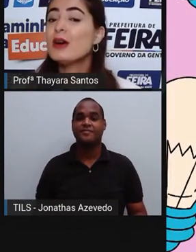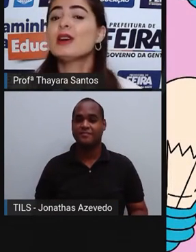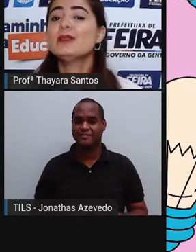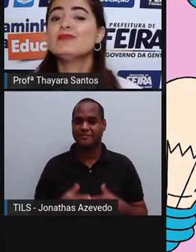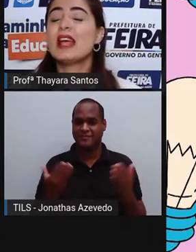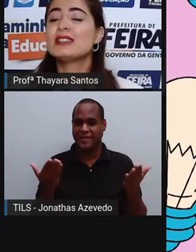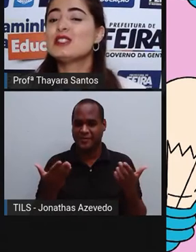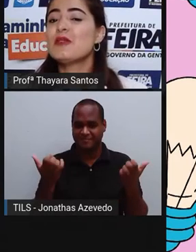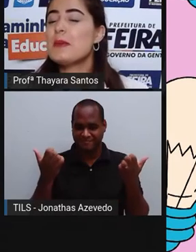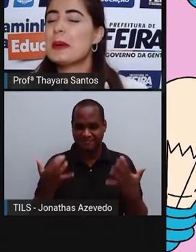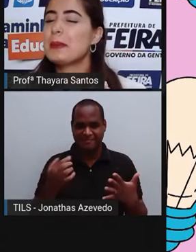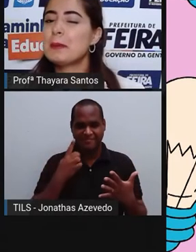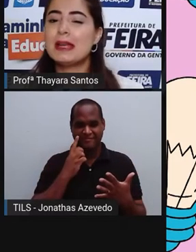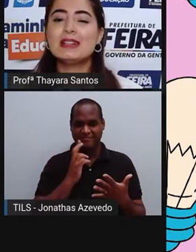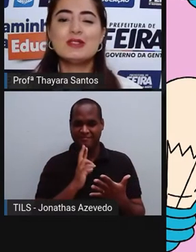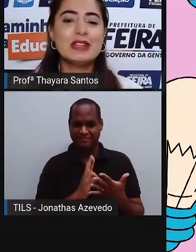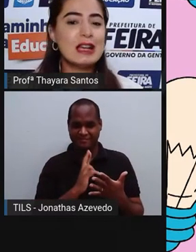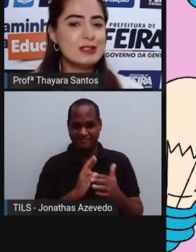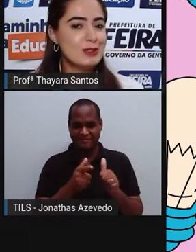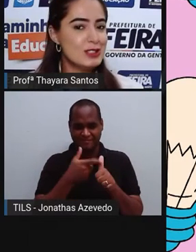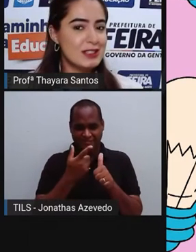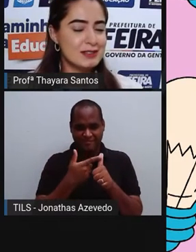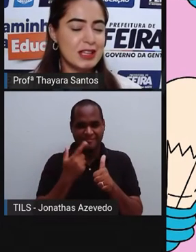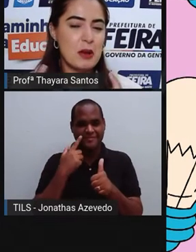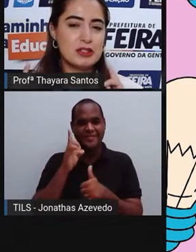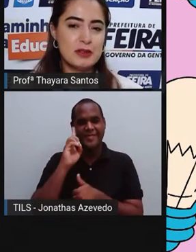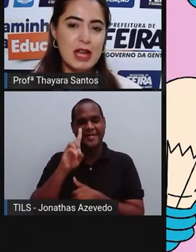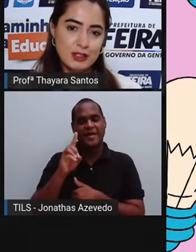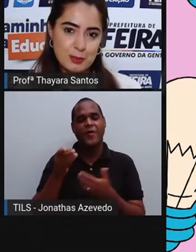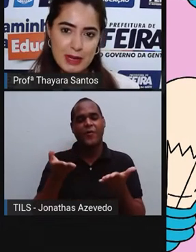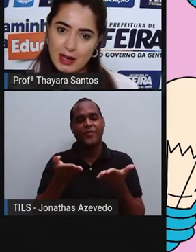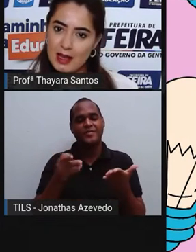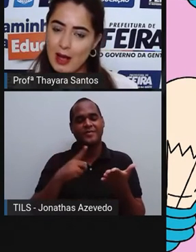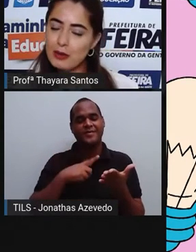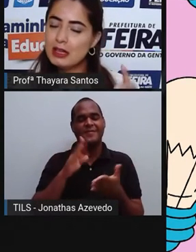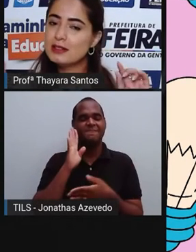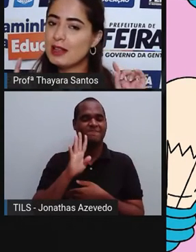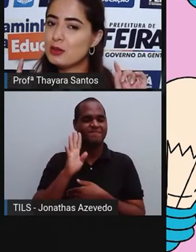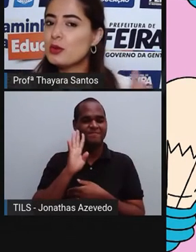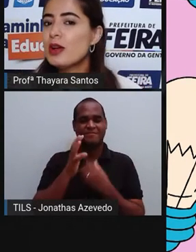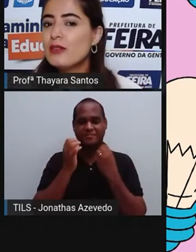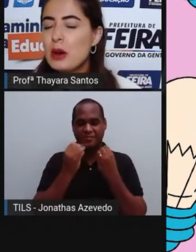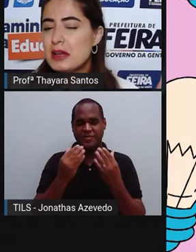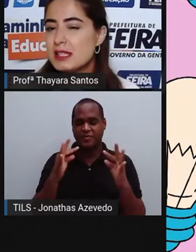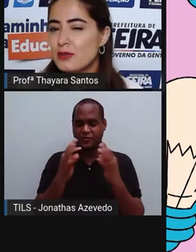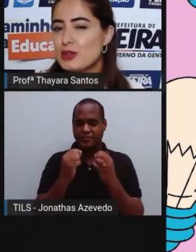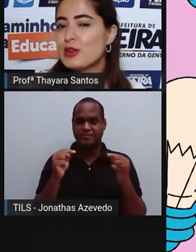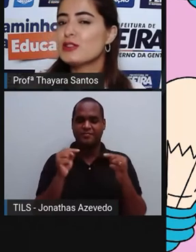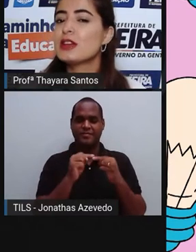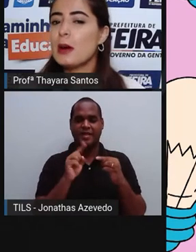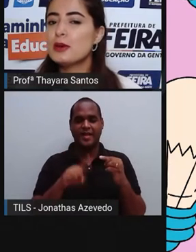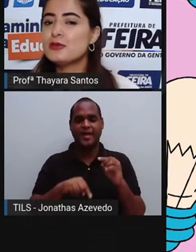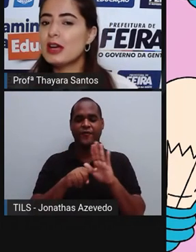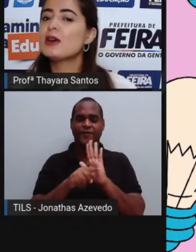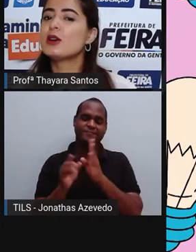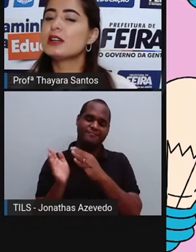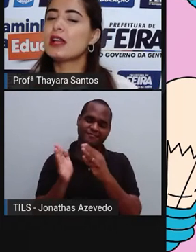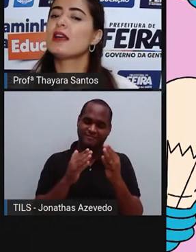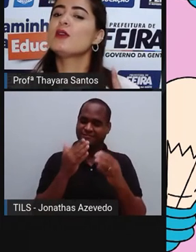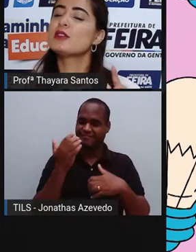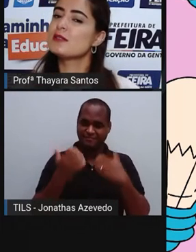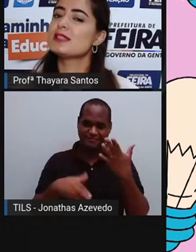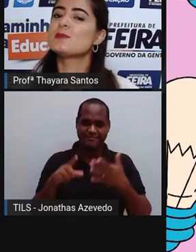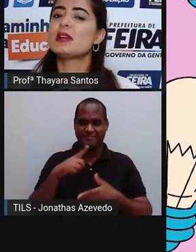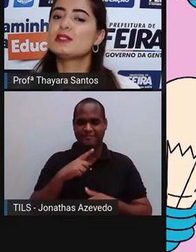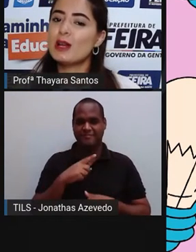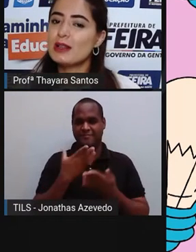E agora a gente vai para a primeira atividade do dia. E é uma atividade bem legal, tem tudo a ver com esse vídeo que a gente acabou de ver agora,